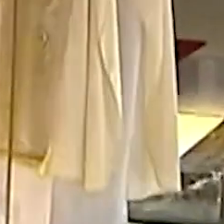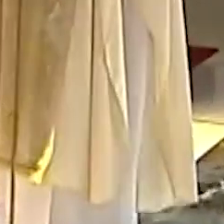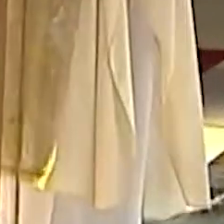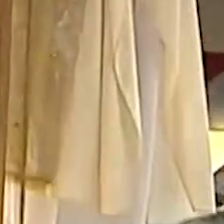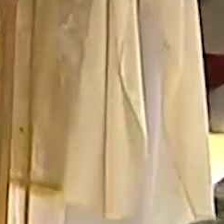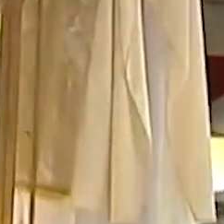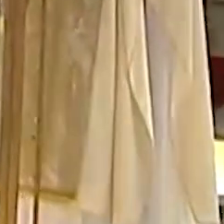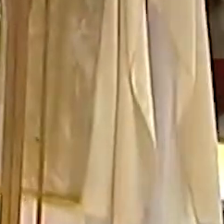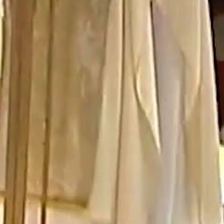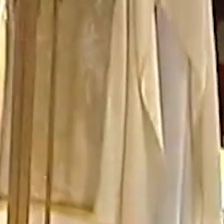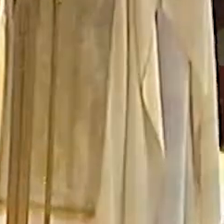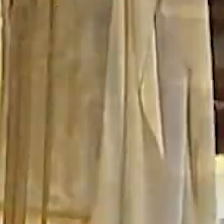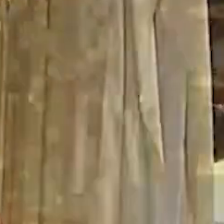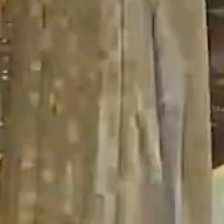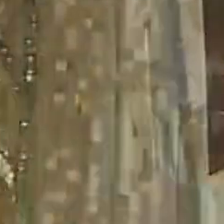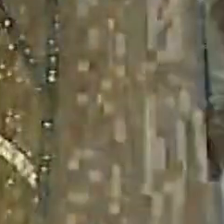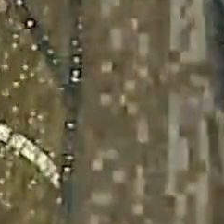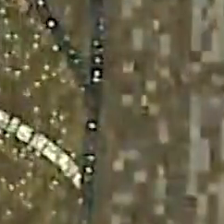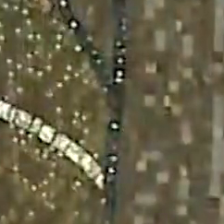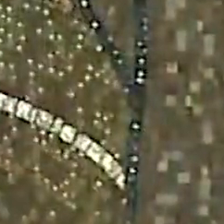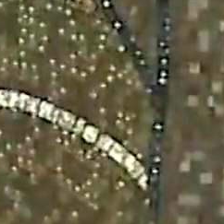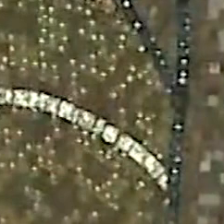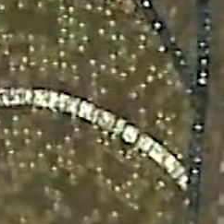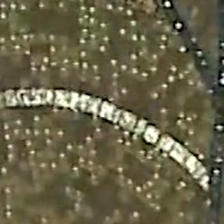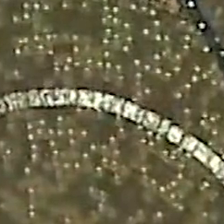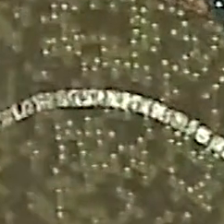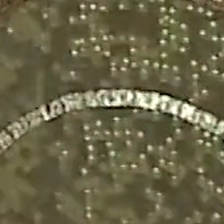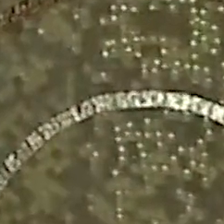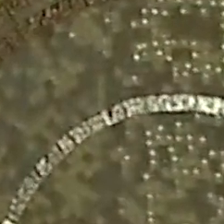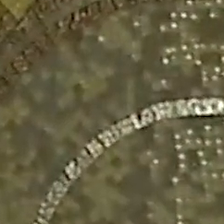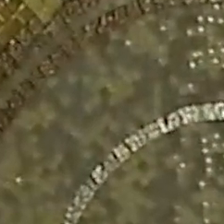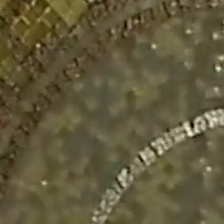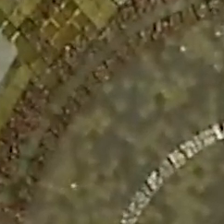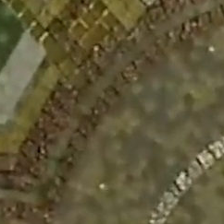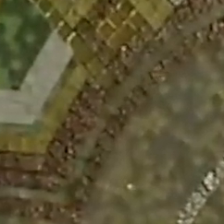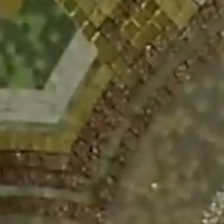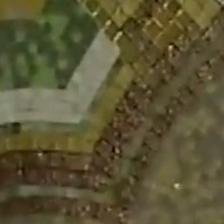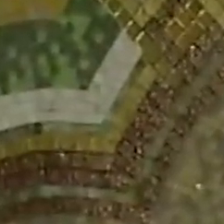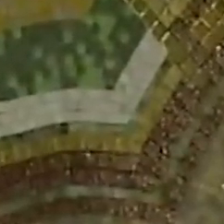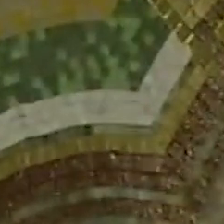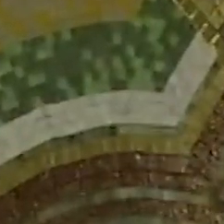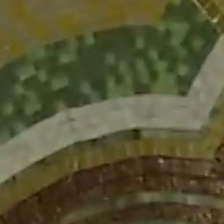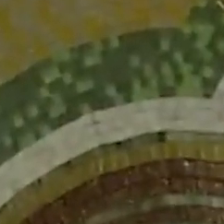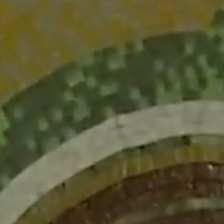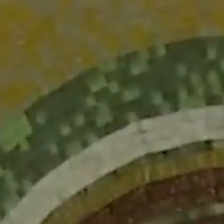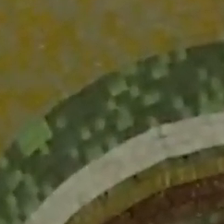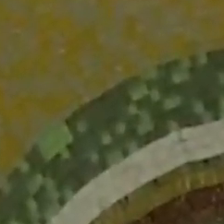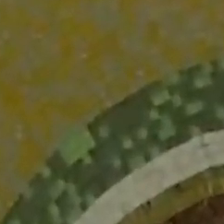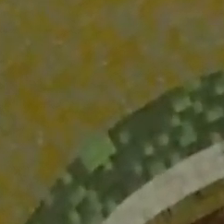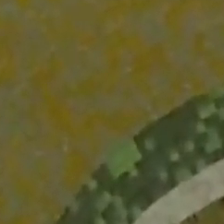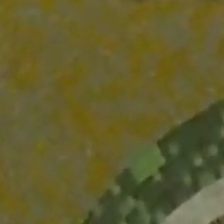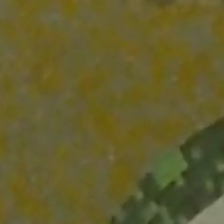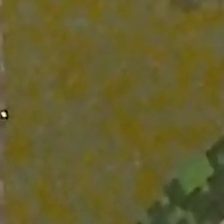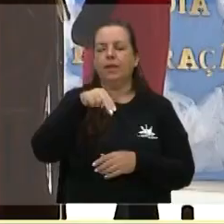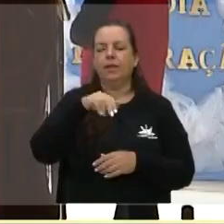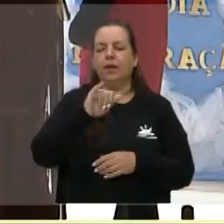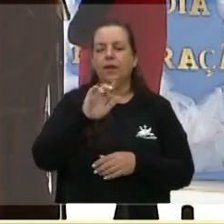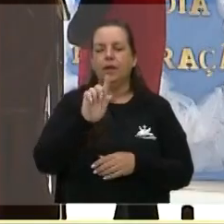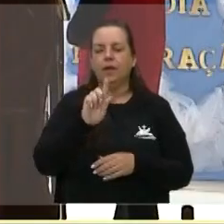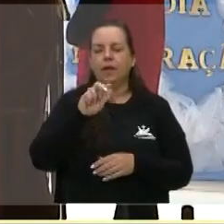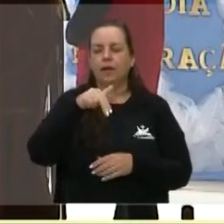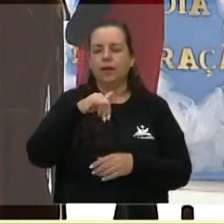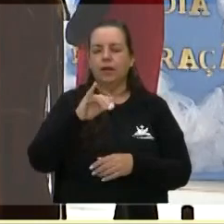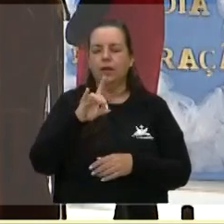com teu poder, tocar meu ser, fluir em mim.